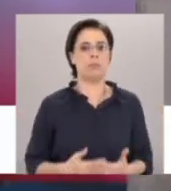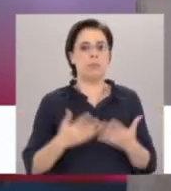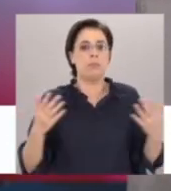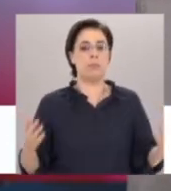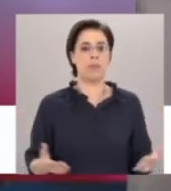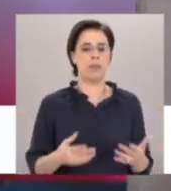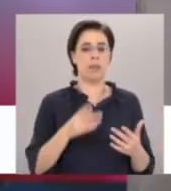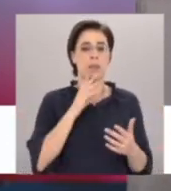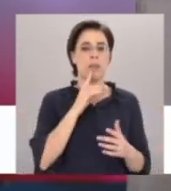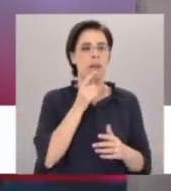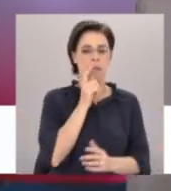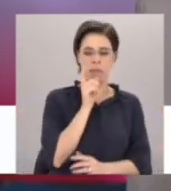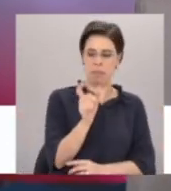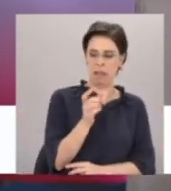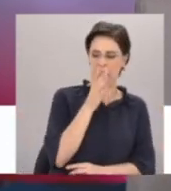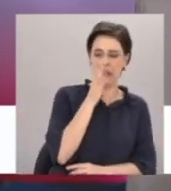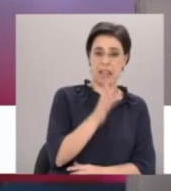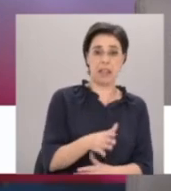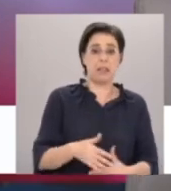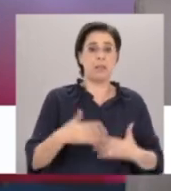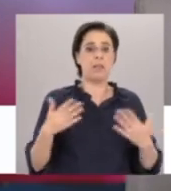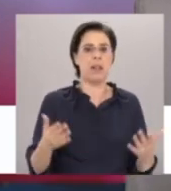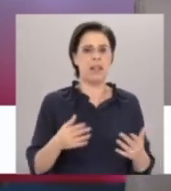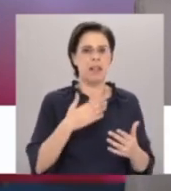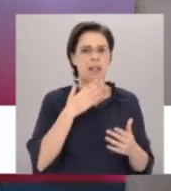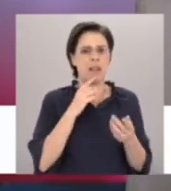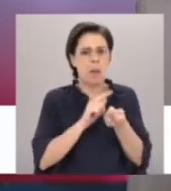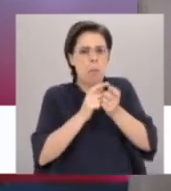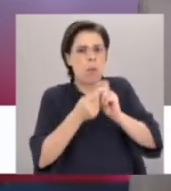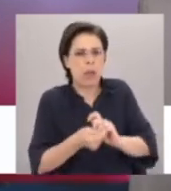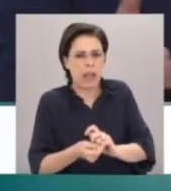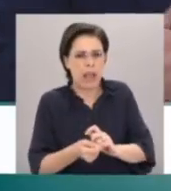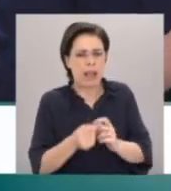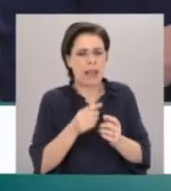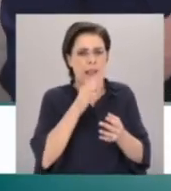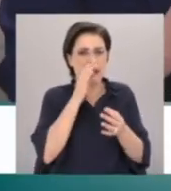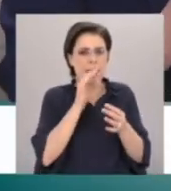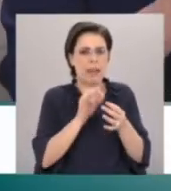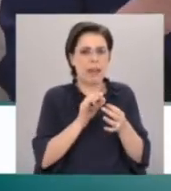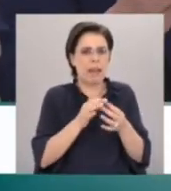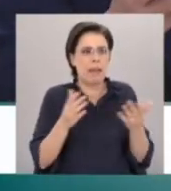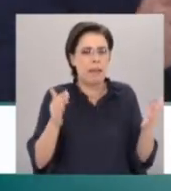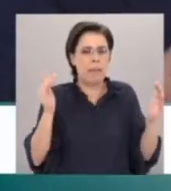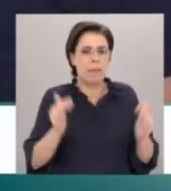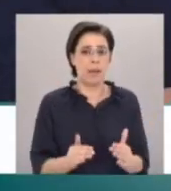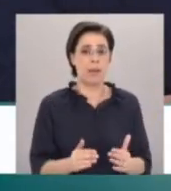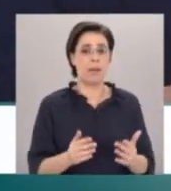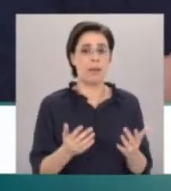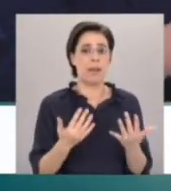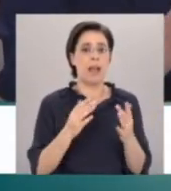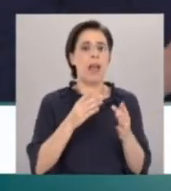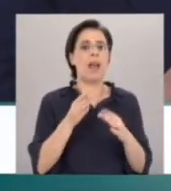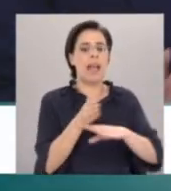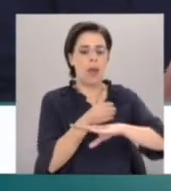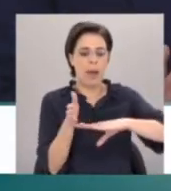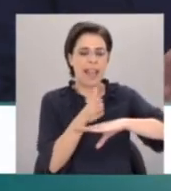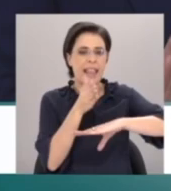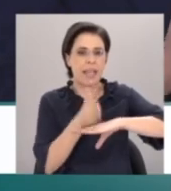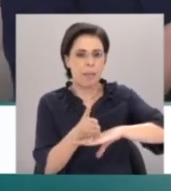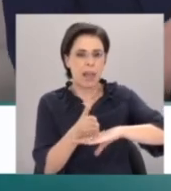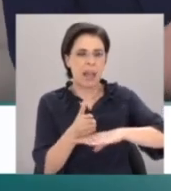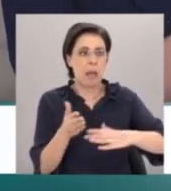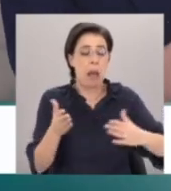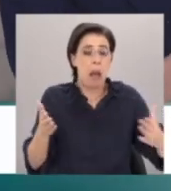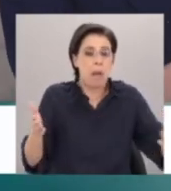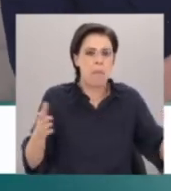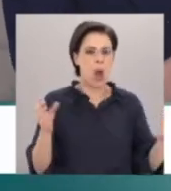já não sei bem o termo que disse modelada seja ela é mitigada ou o intermédio eu não